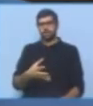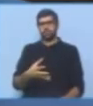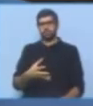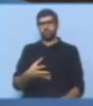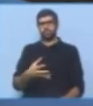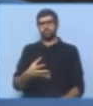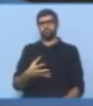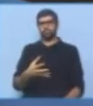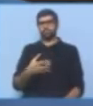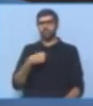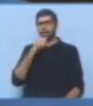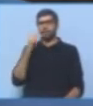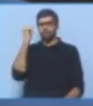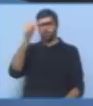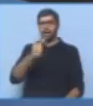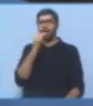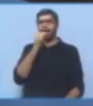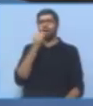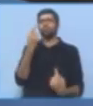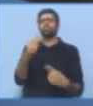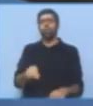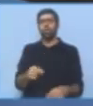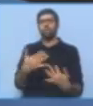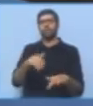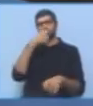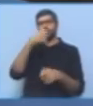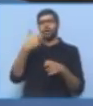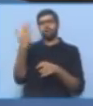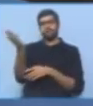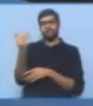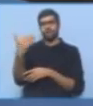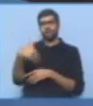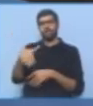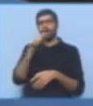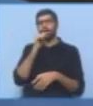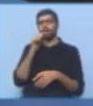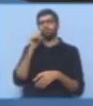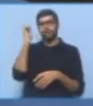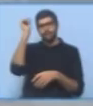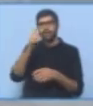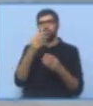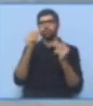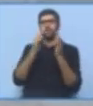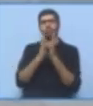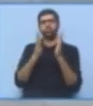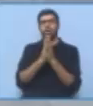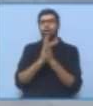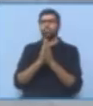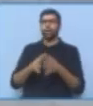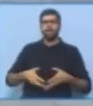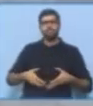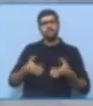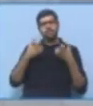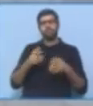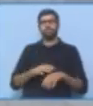ele nos batizava apenas com água, mas aquele que virá vai batizar-vos no Espírito Santo e com o fogo.